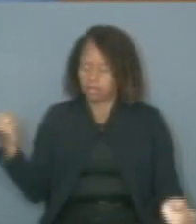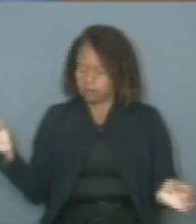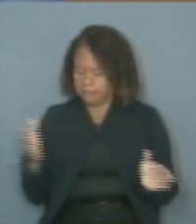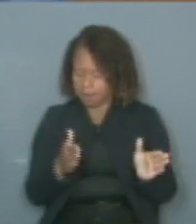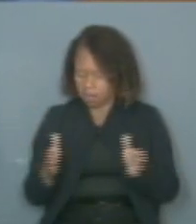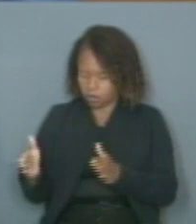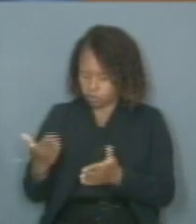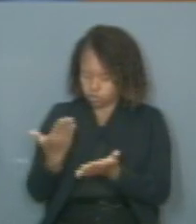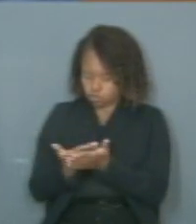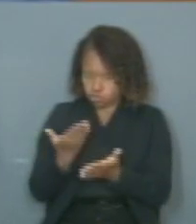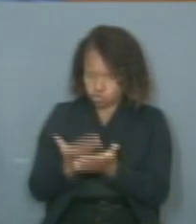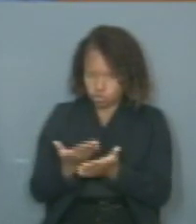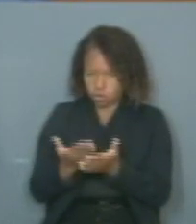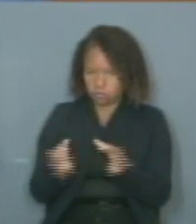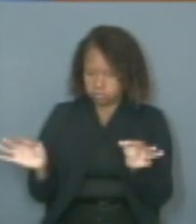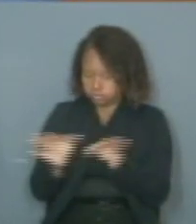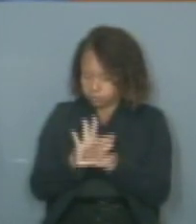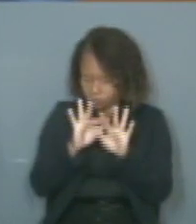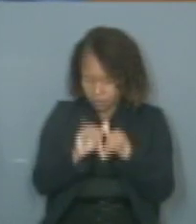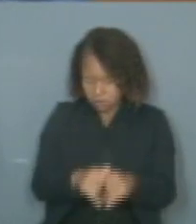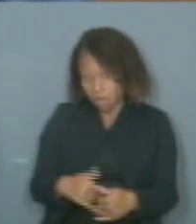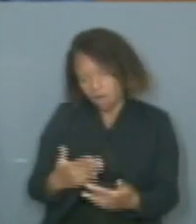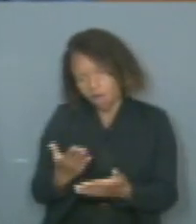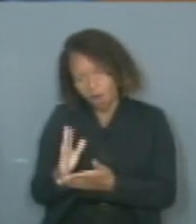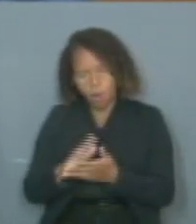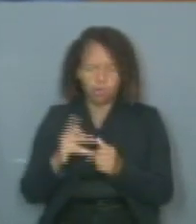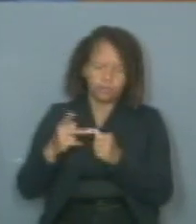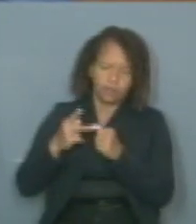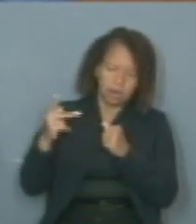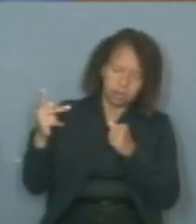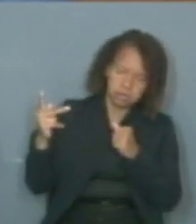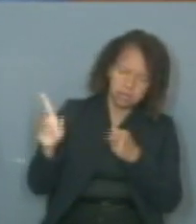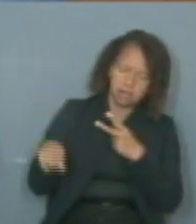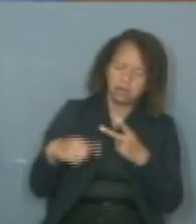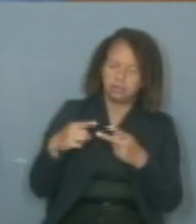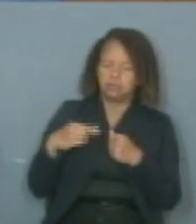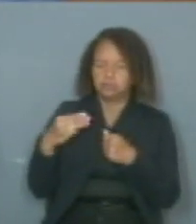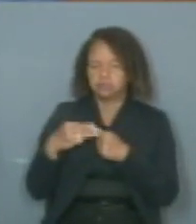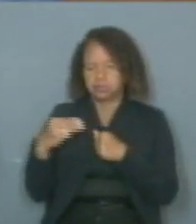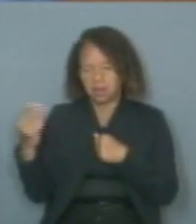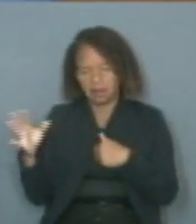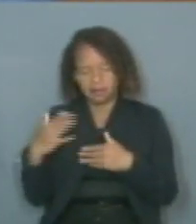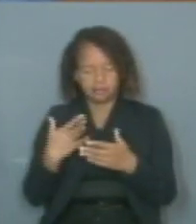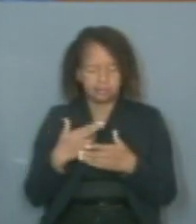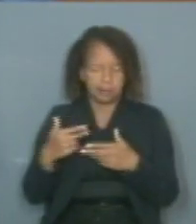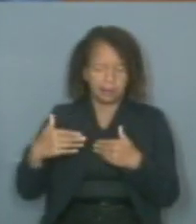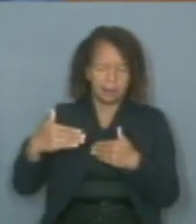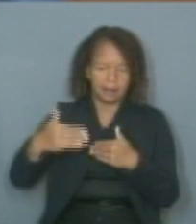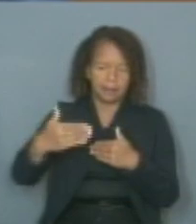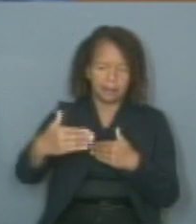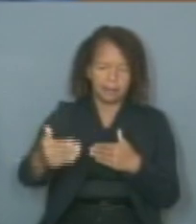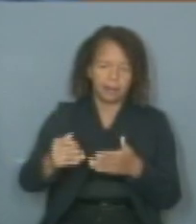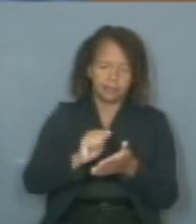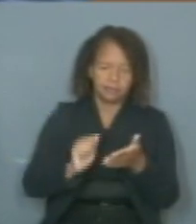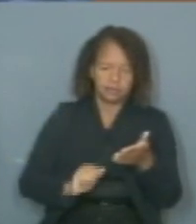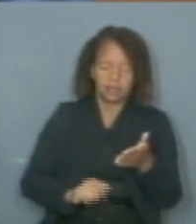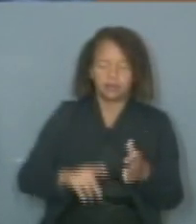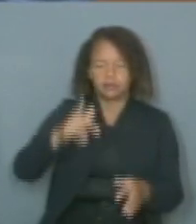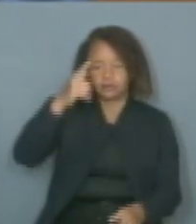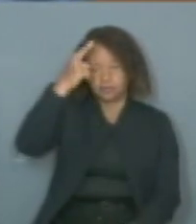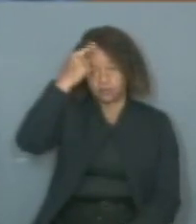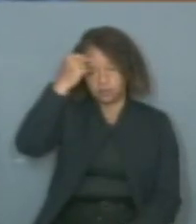período de estudo, alguns ainda continuam fazendo pós-graduação, fazendo outras atividades nas